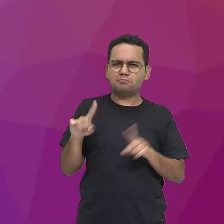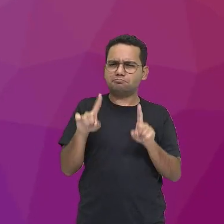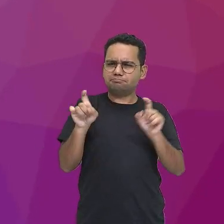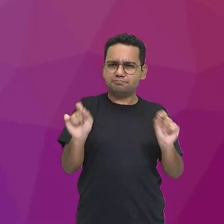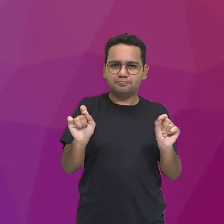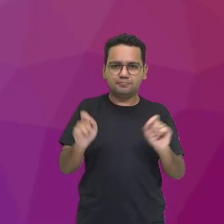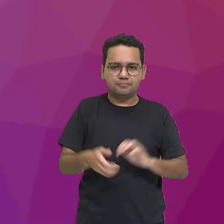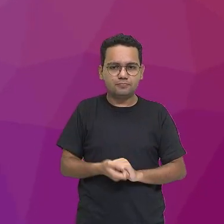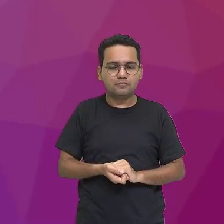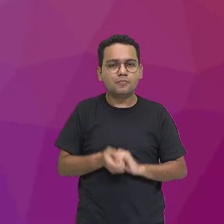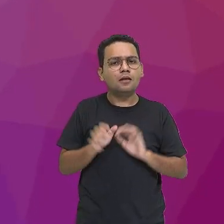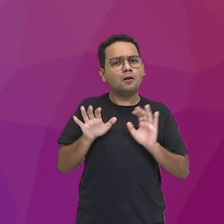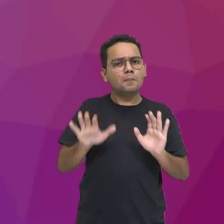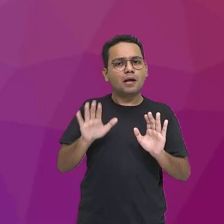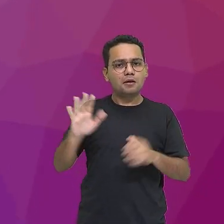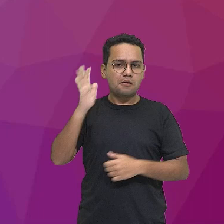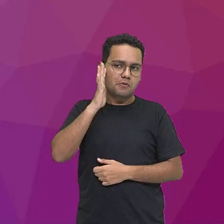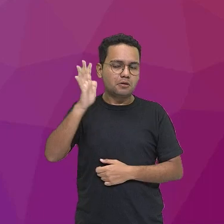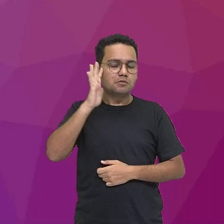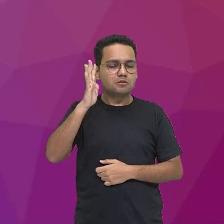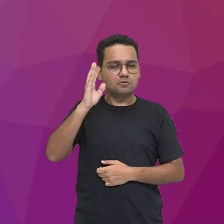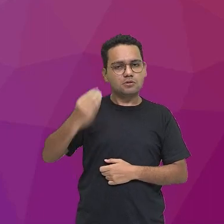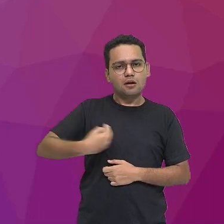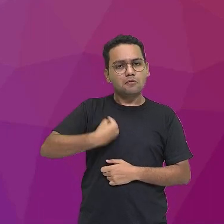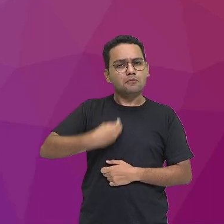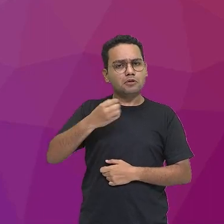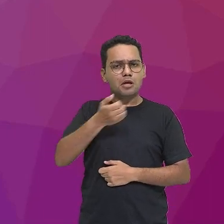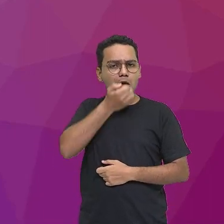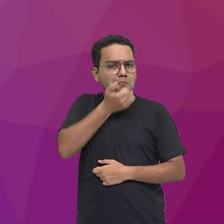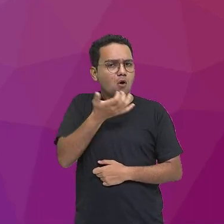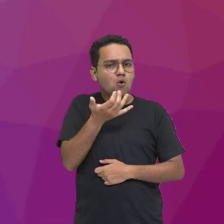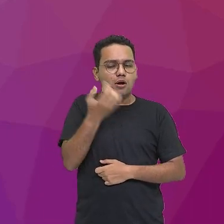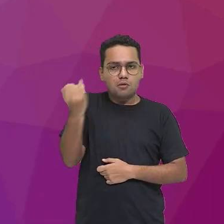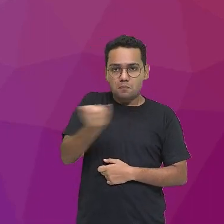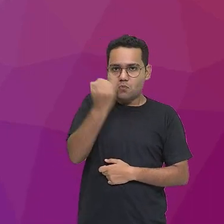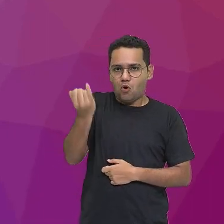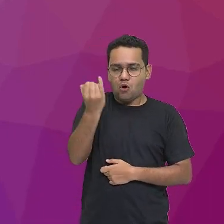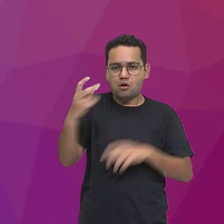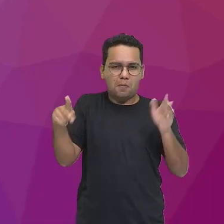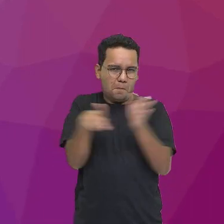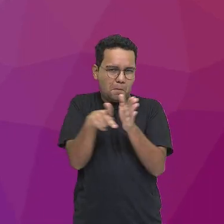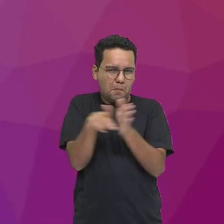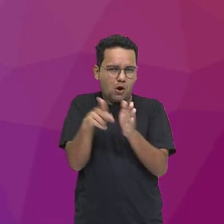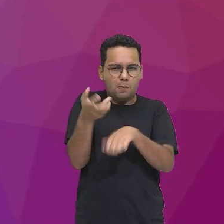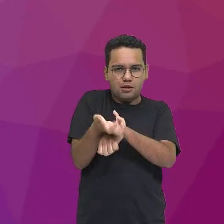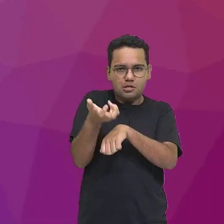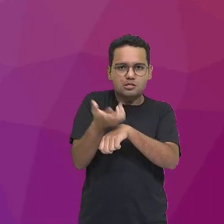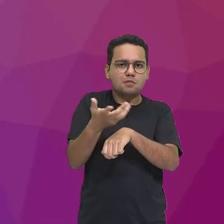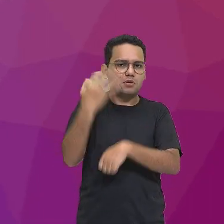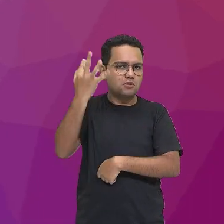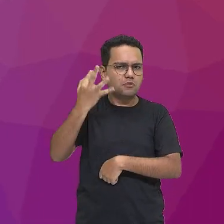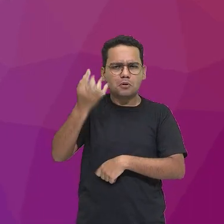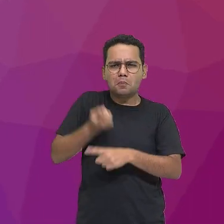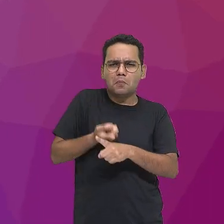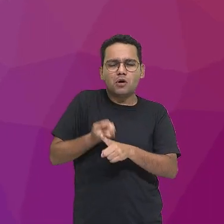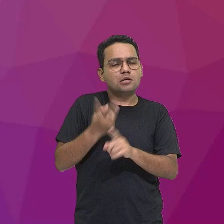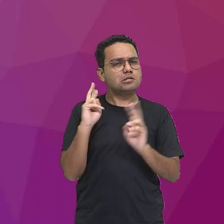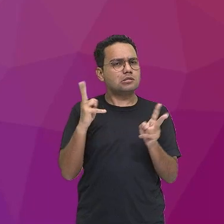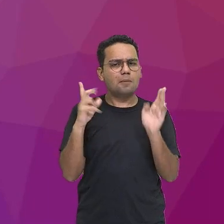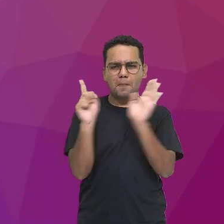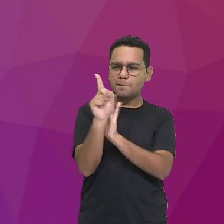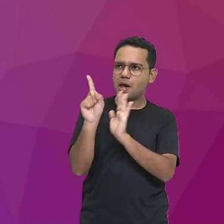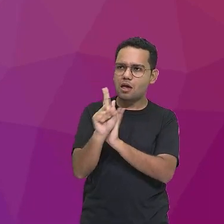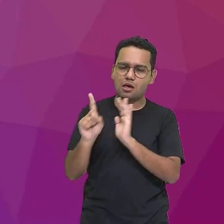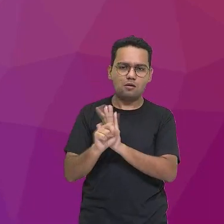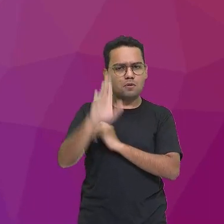da vida é uma questão fundamental, né, para a filosofia, porque ela está sempre se perguntando sobre essas questões